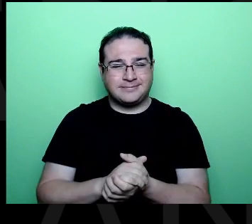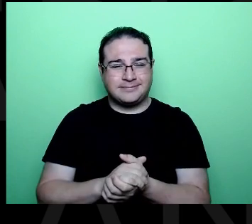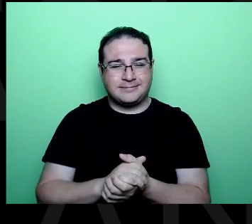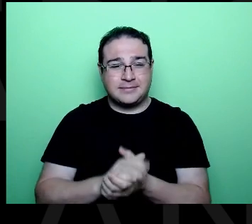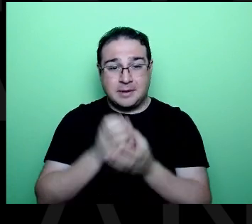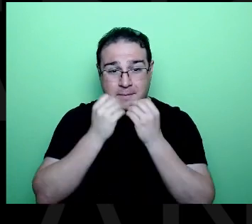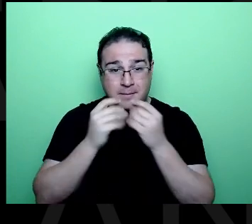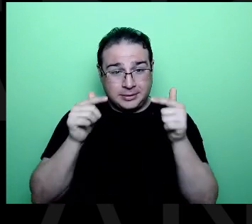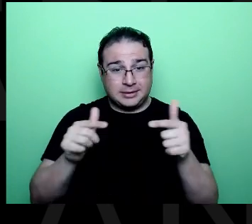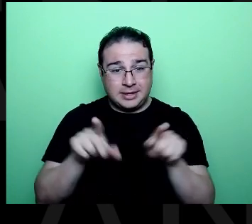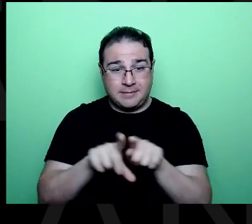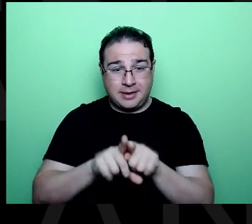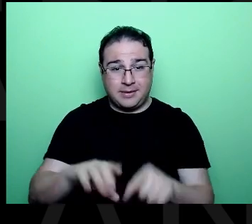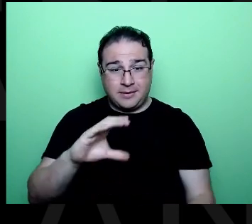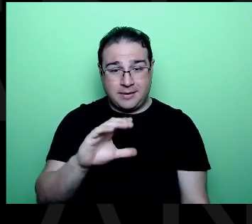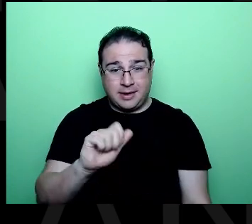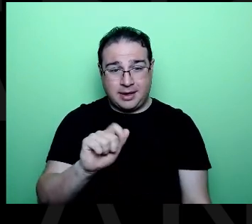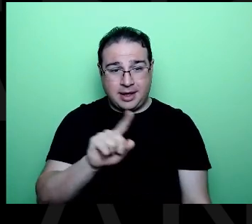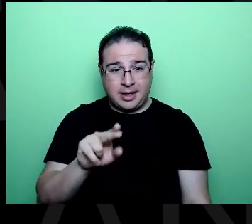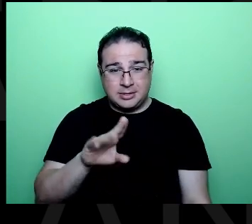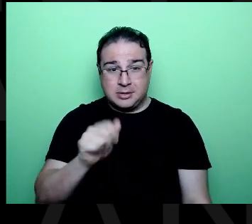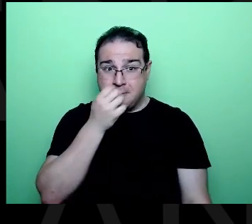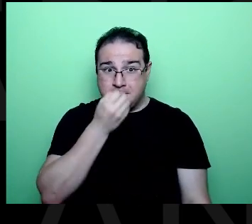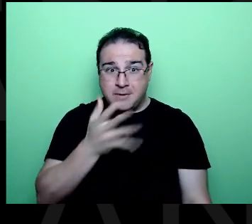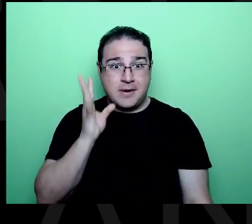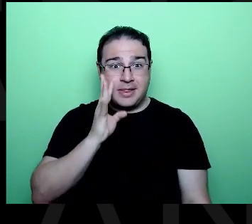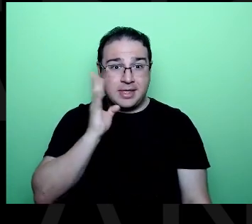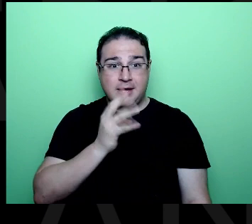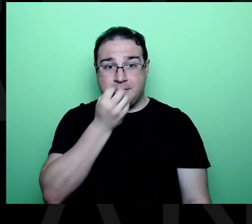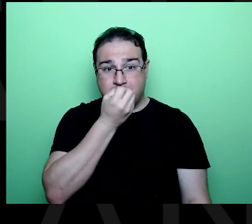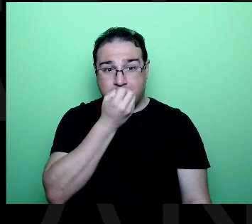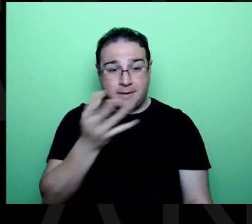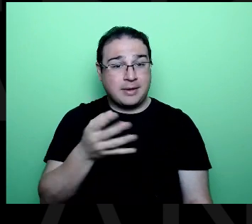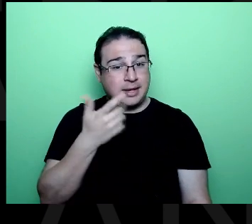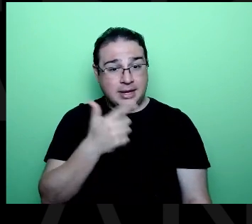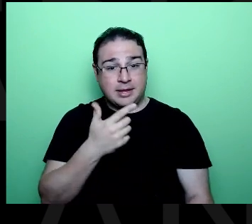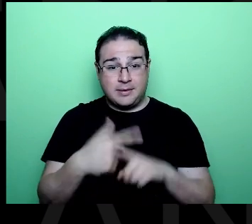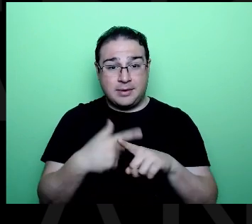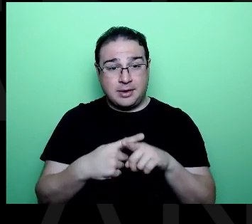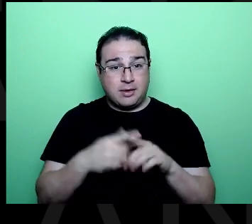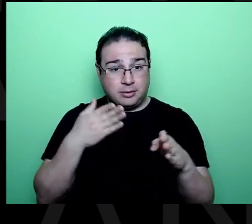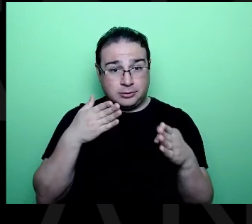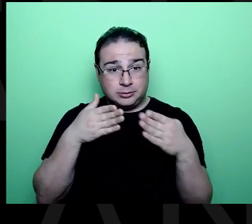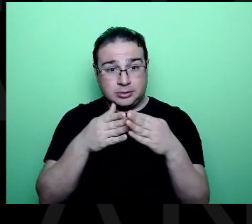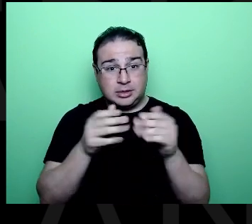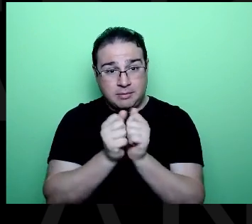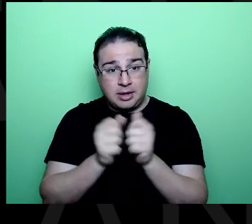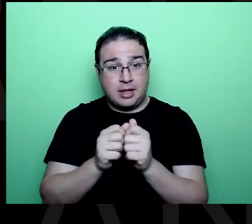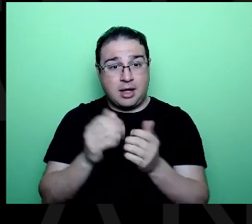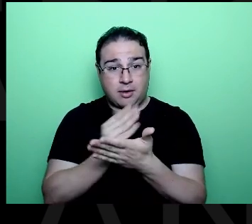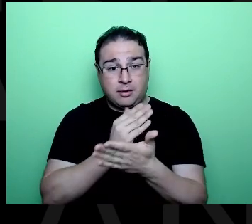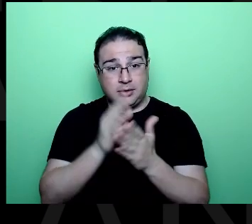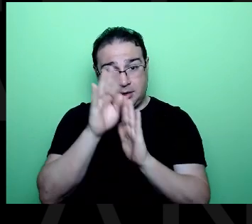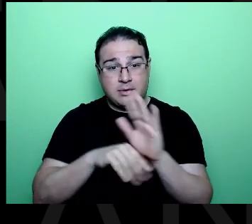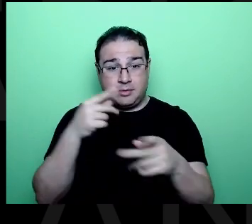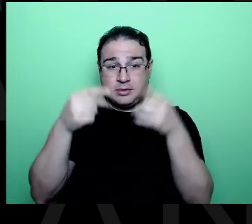com o Cazuza, hein? Puta biografia Sim. deliciosa. Engraçado que eu estou cruzando com o Cazuza agora, né? Depois eu vou te contar